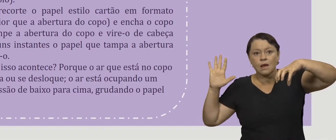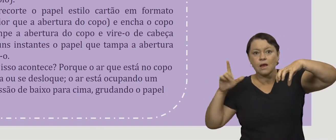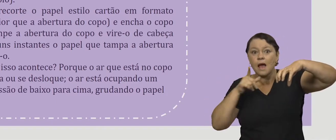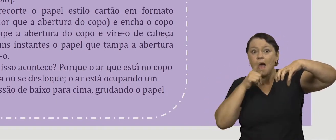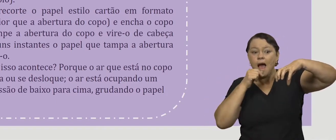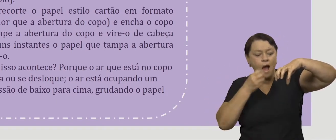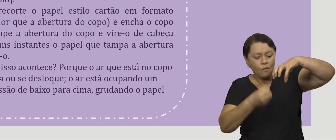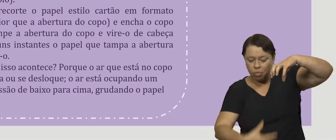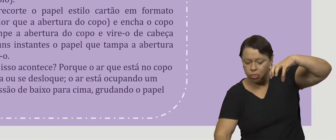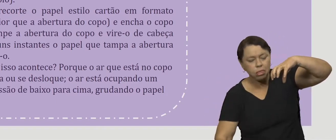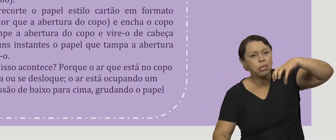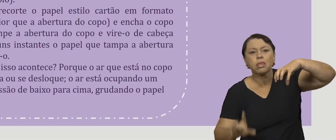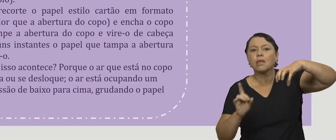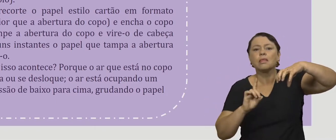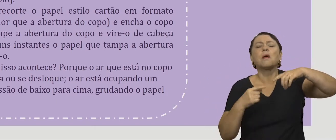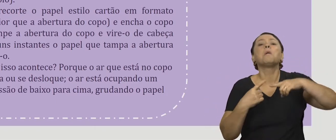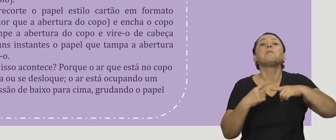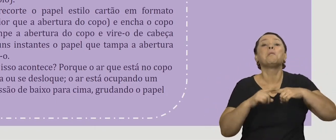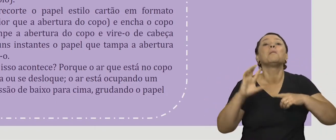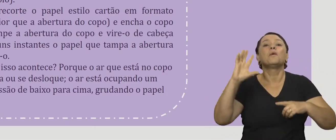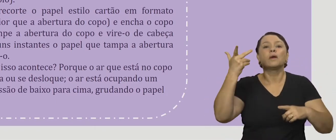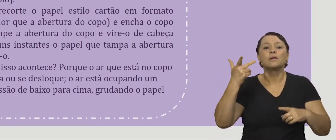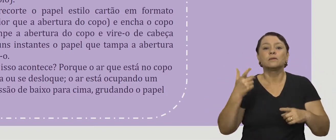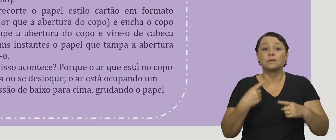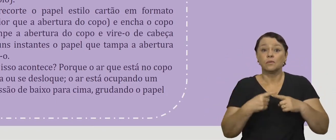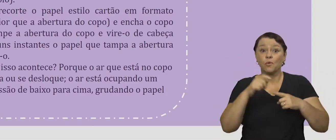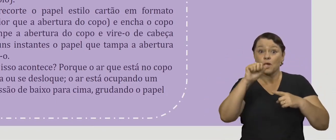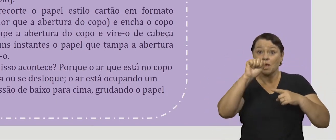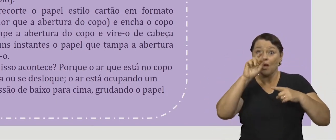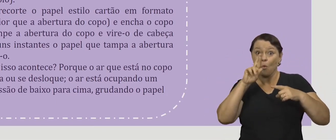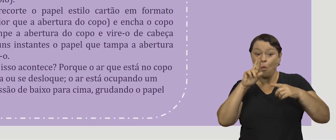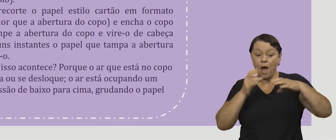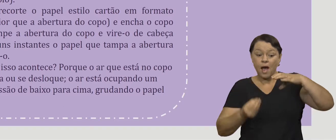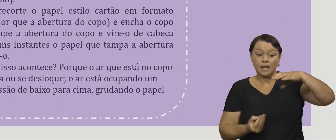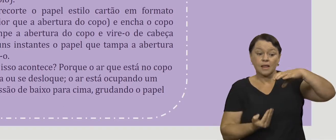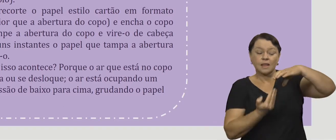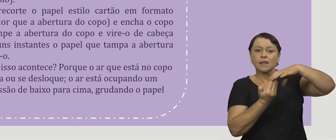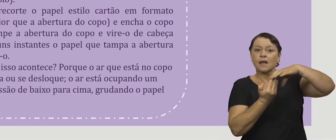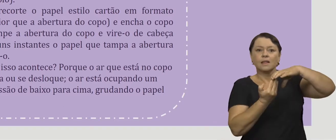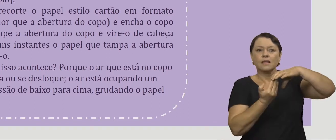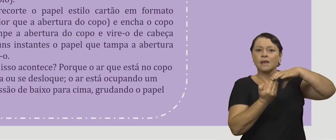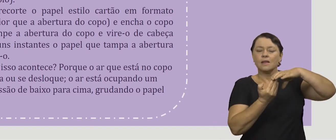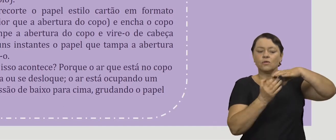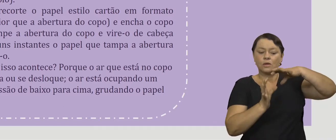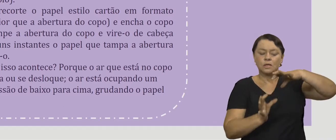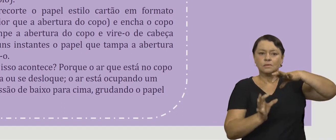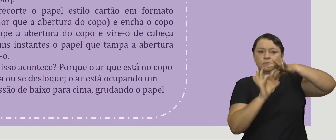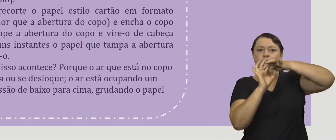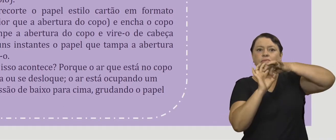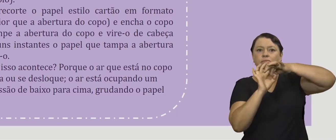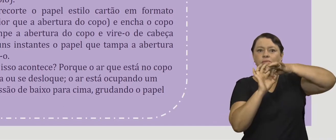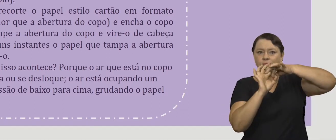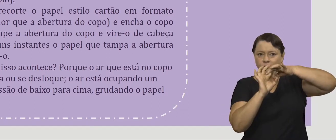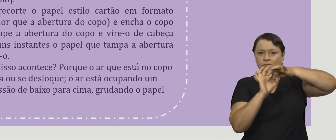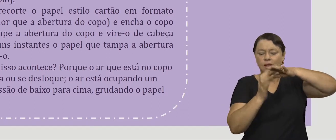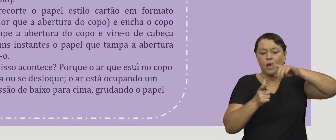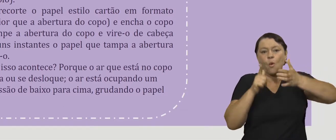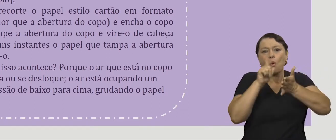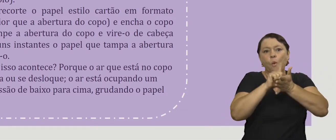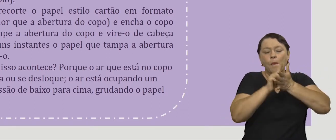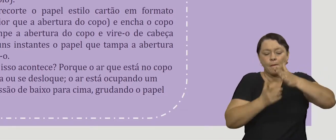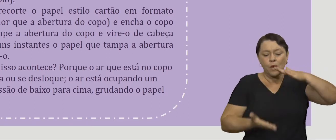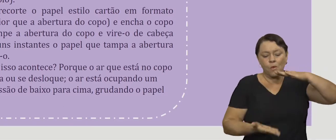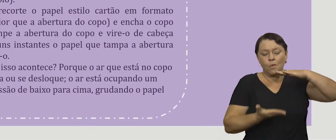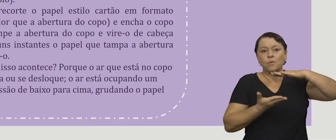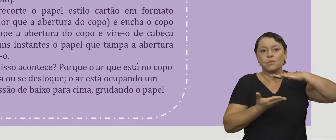não caiu. Por que isso acontece? Porque o ar que está no copo não permite que o papel saia ou se desloque.